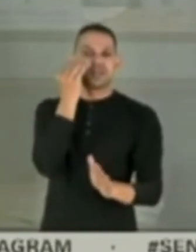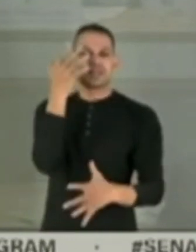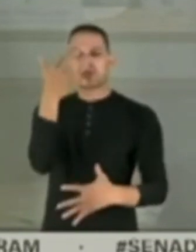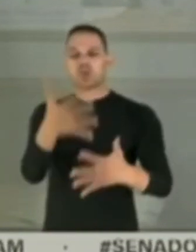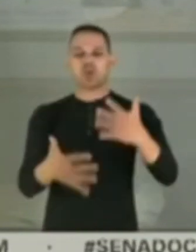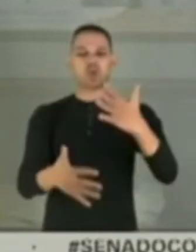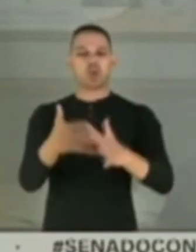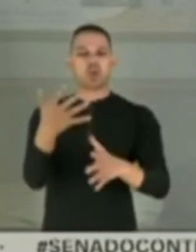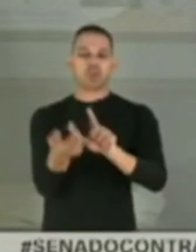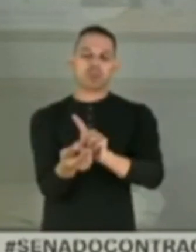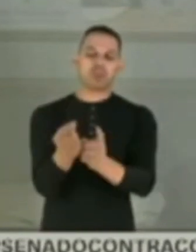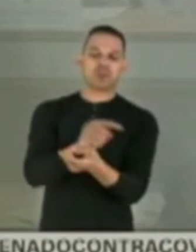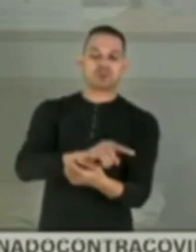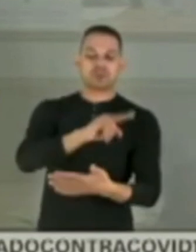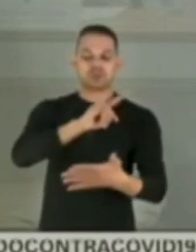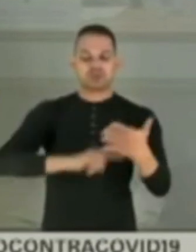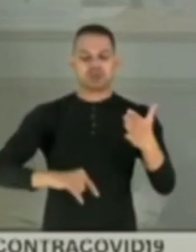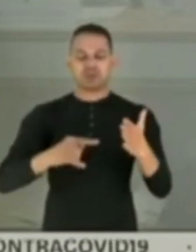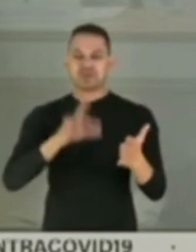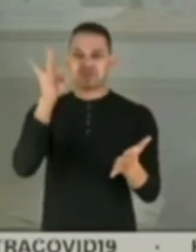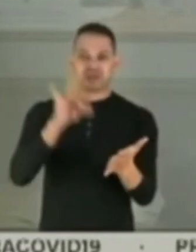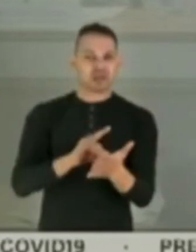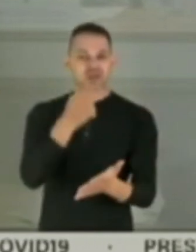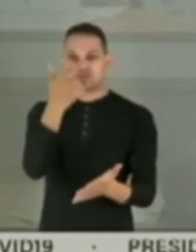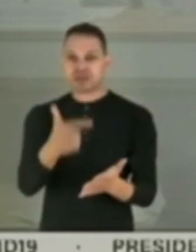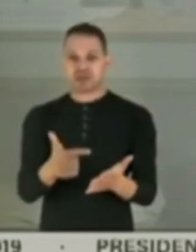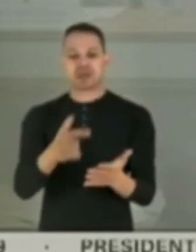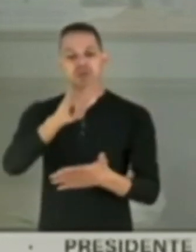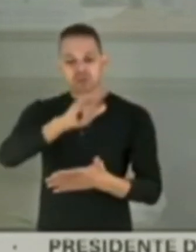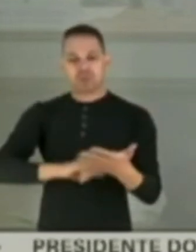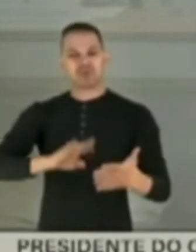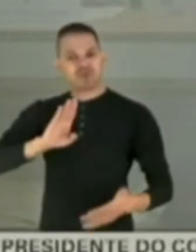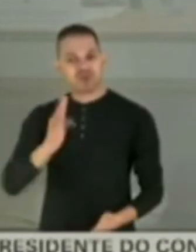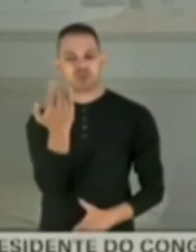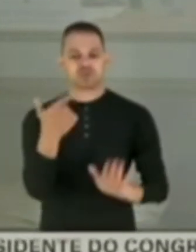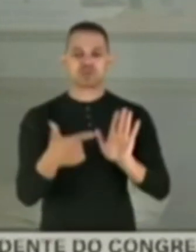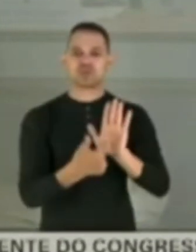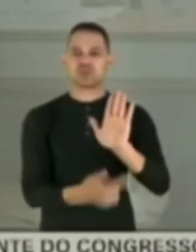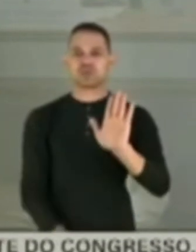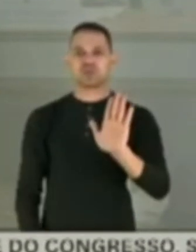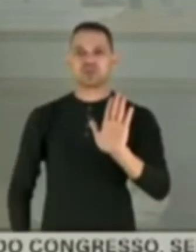um documento que sequer existe. Falso. Portanto,